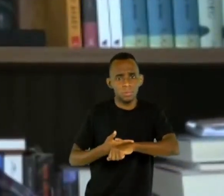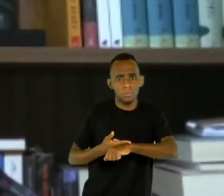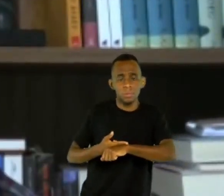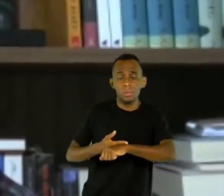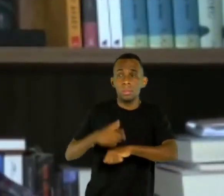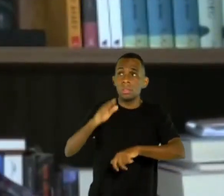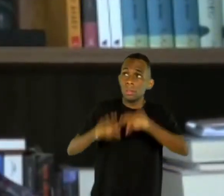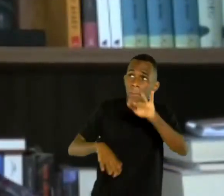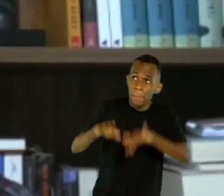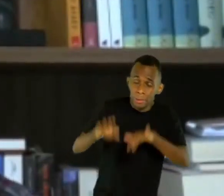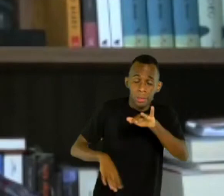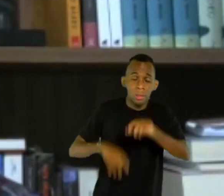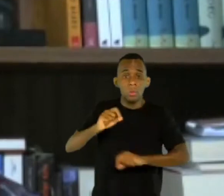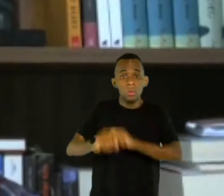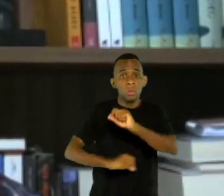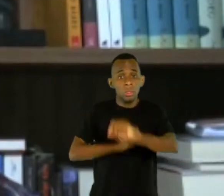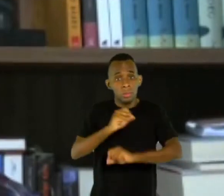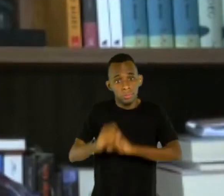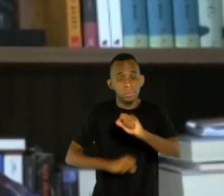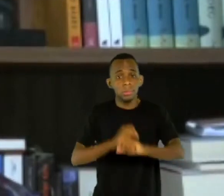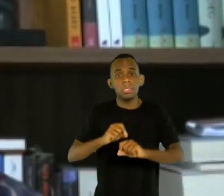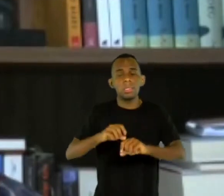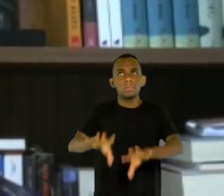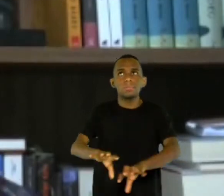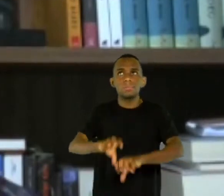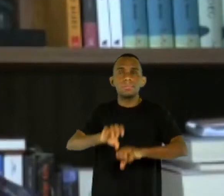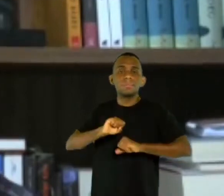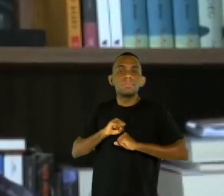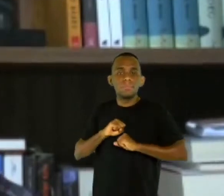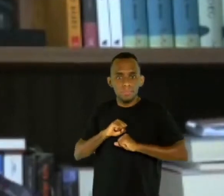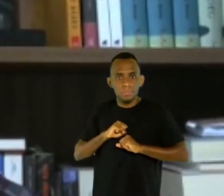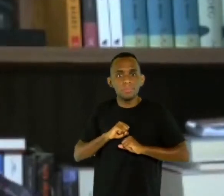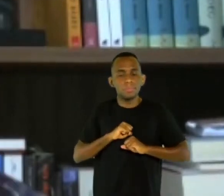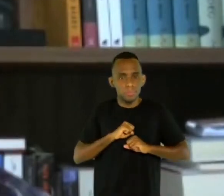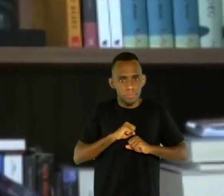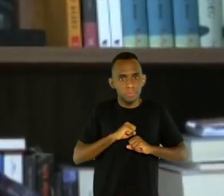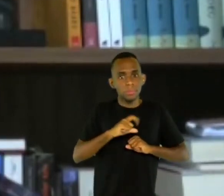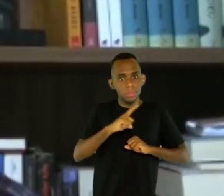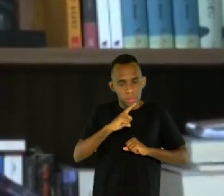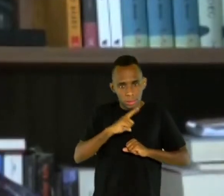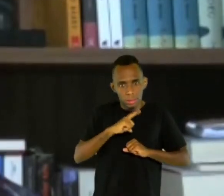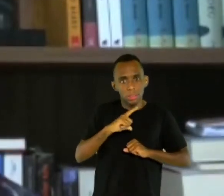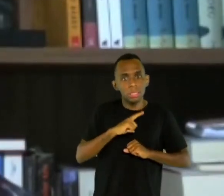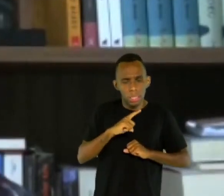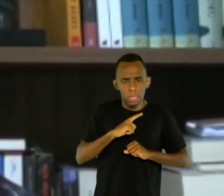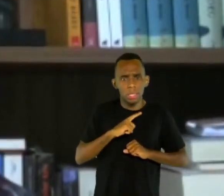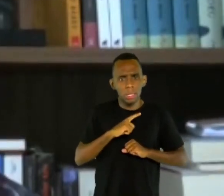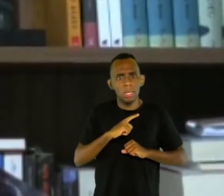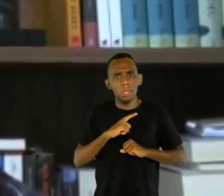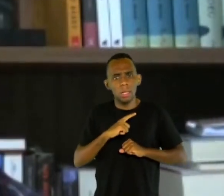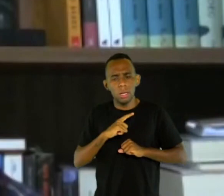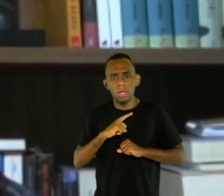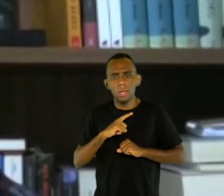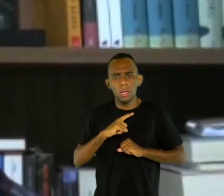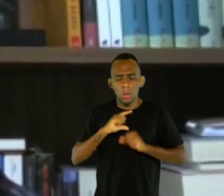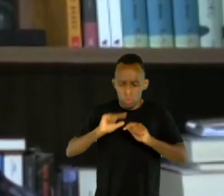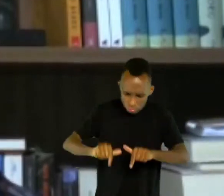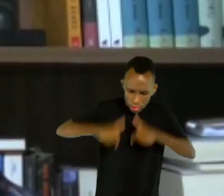talvez de uma apropriação de termos e cunhos políticos, outros